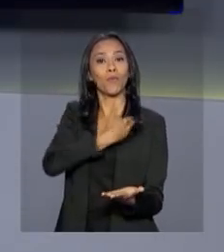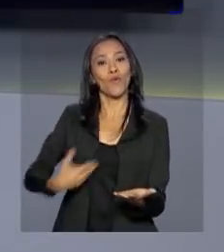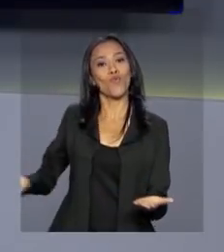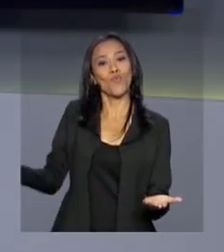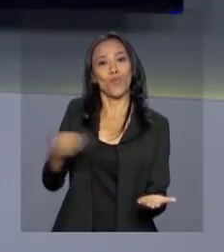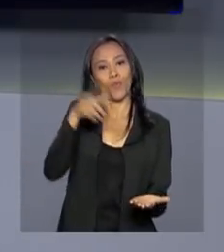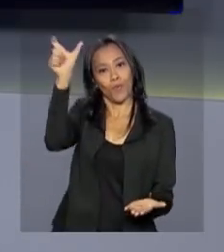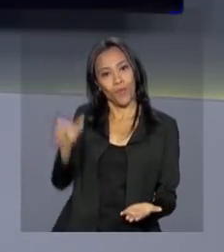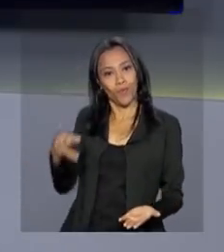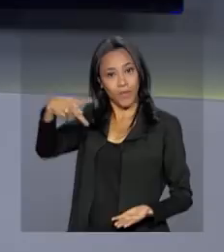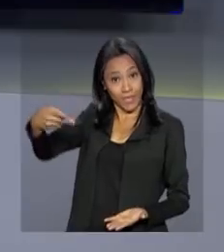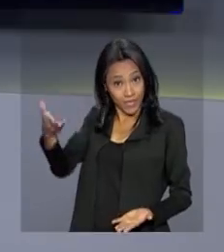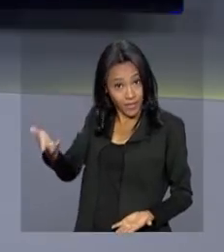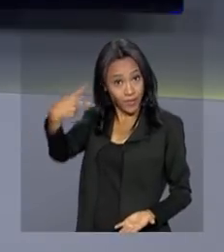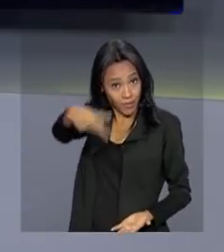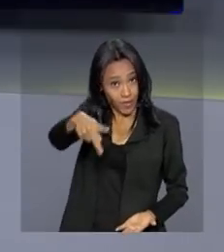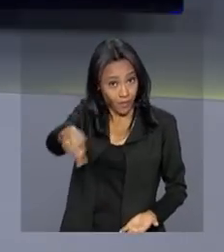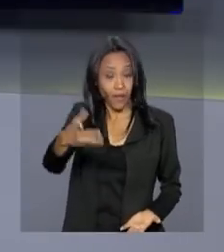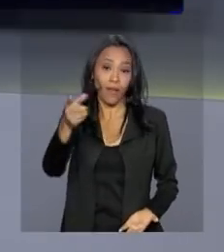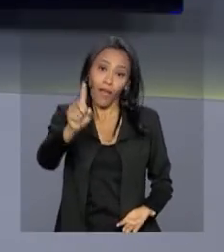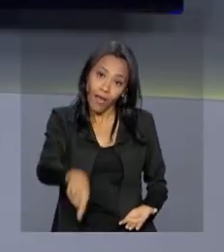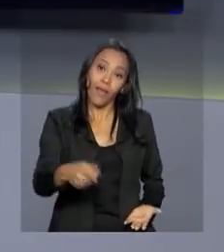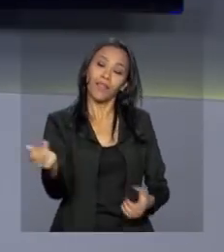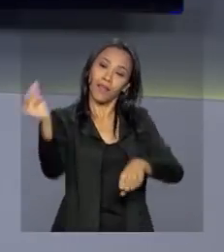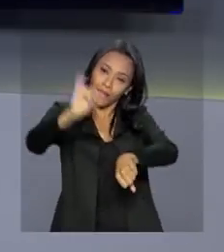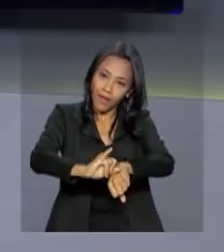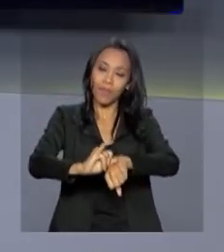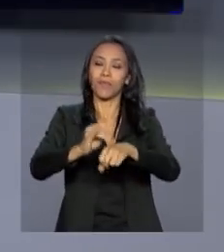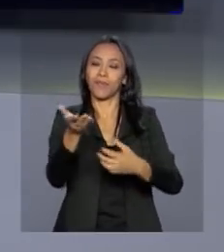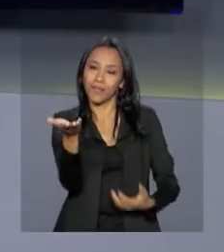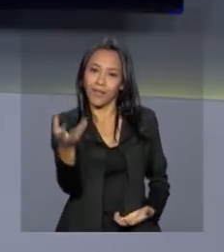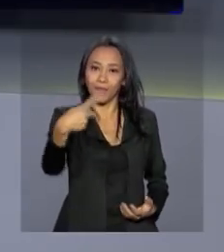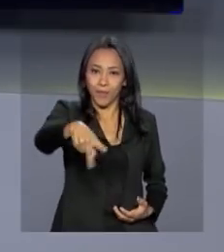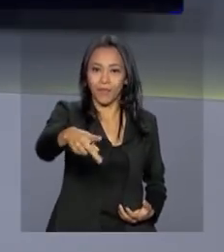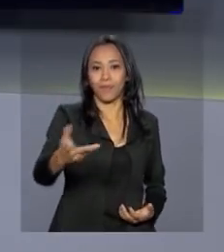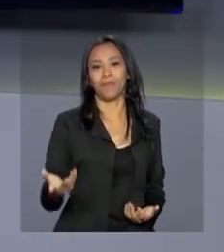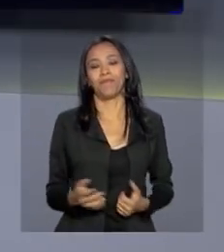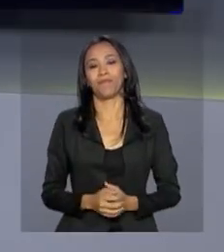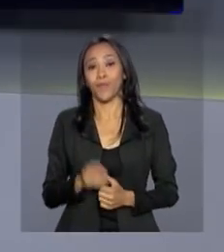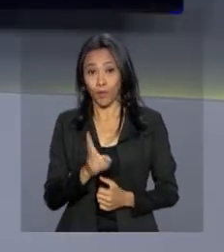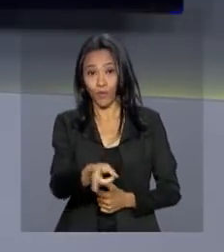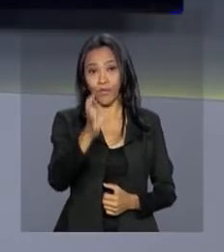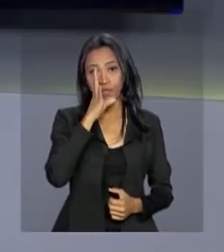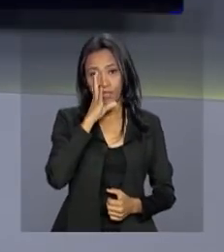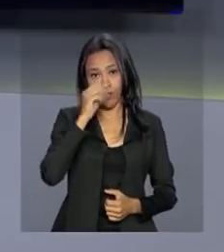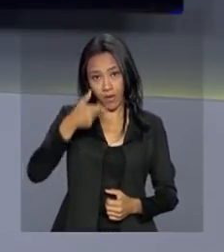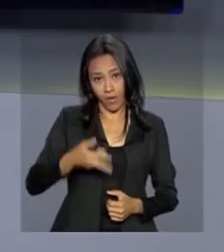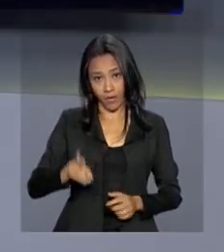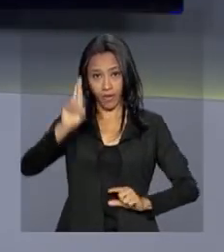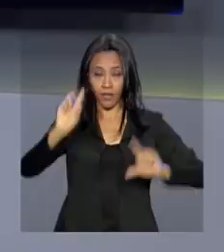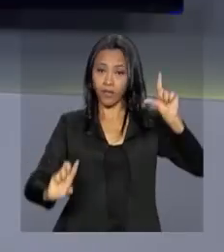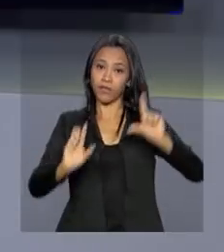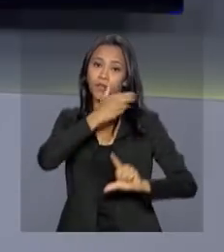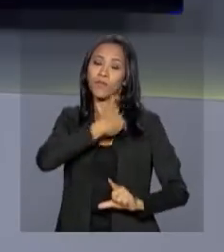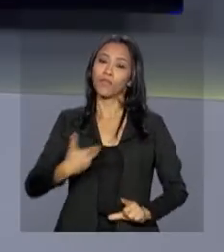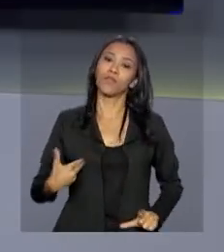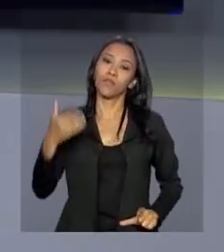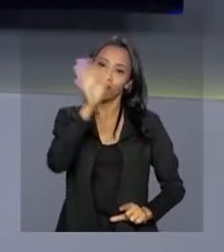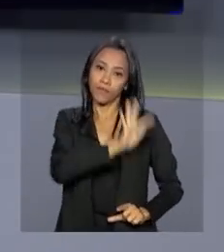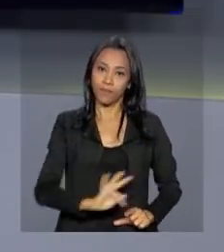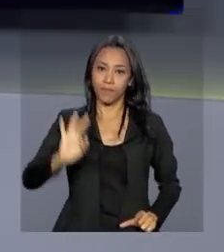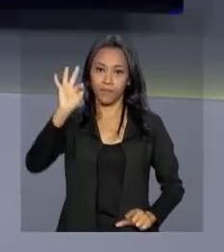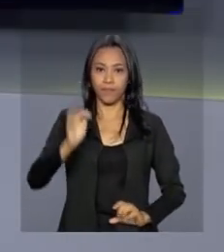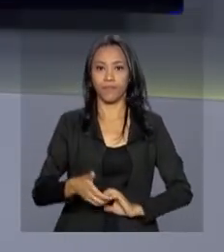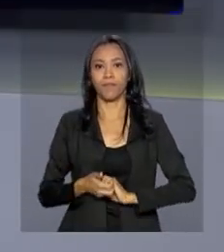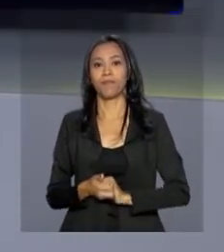Paraguai Mário Benites a cerimônia acontece em Assunção capital paraguaia Continue com a gente aqui na NBR a TV do Governo